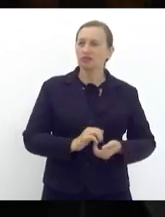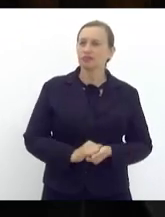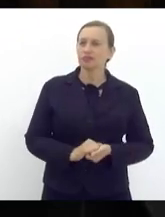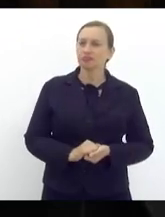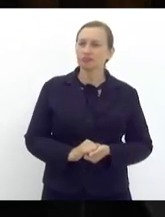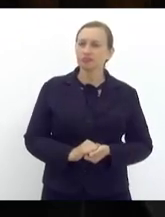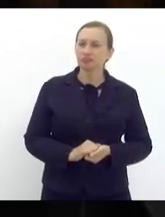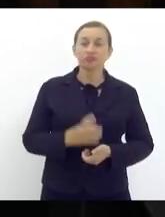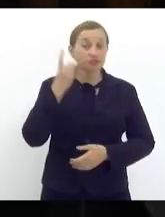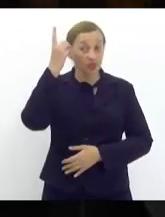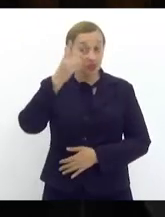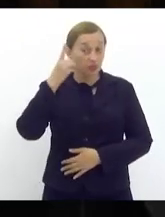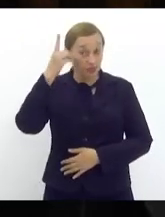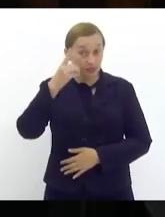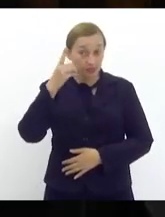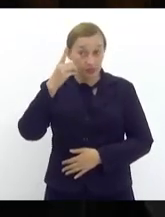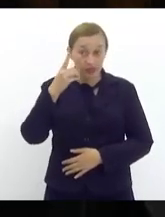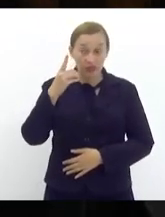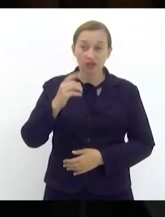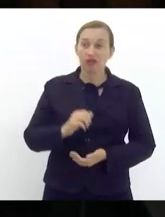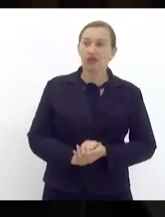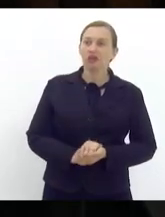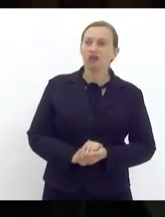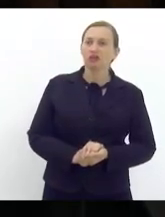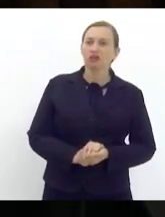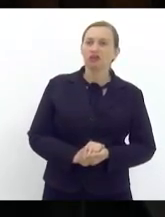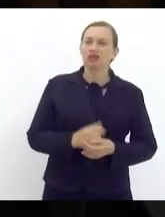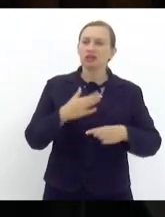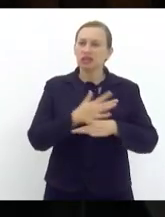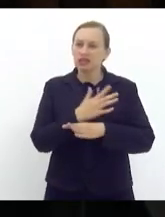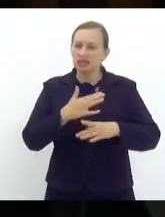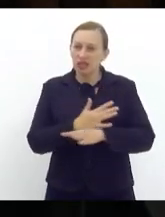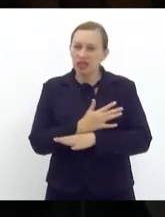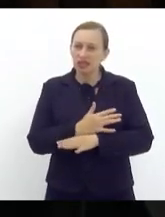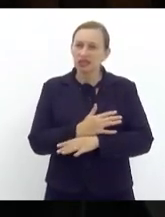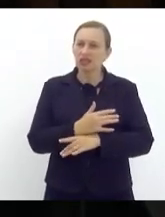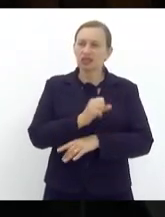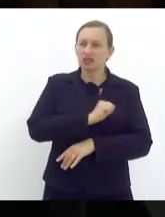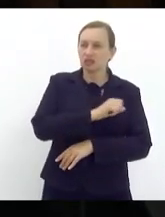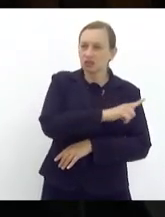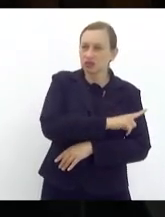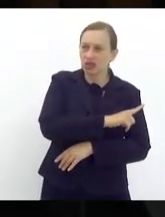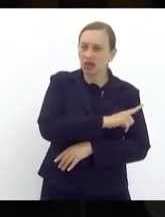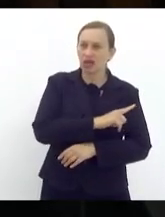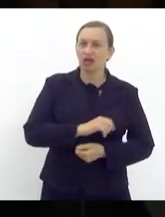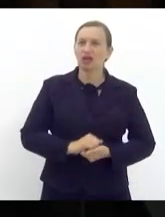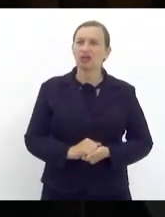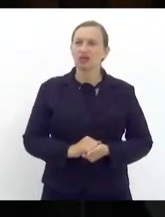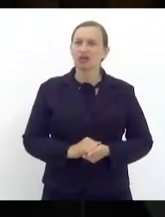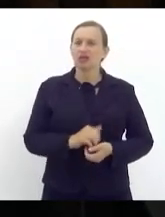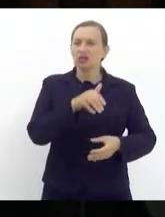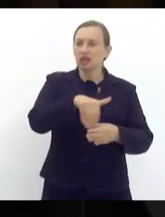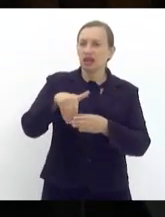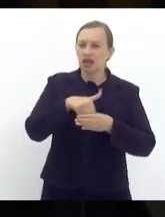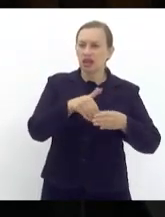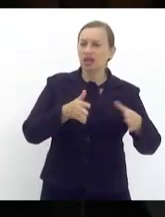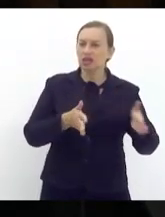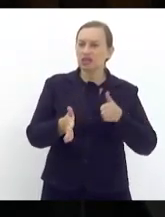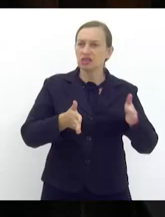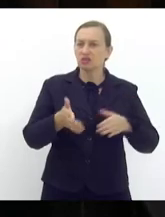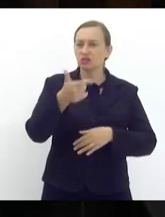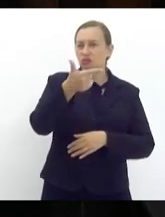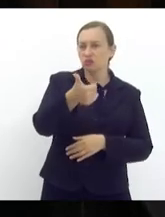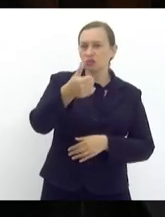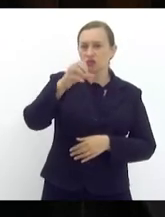do deputado Dimas, da cidade de São Gonçalo, que visando a eleição de